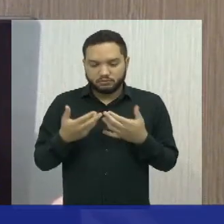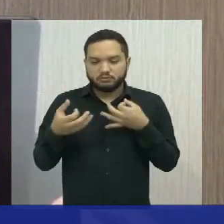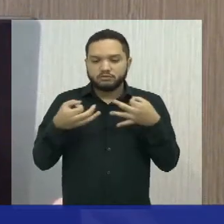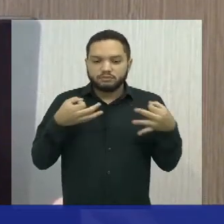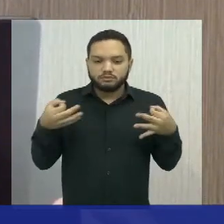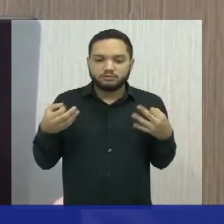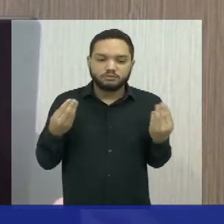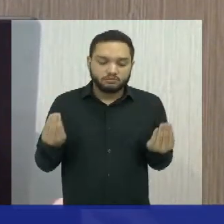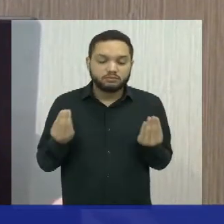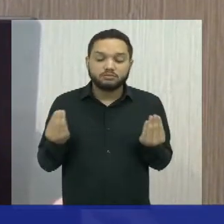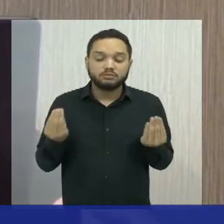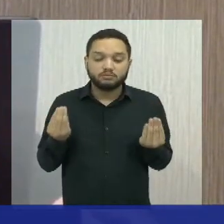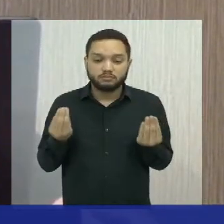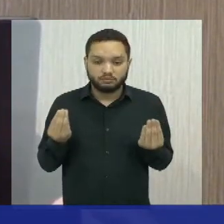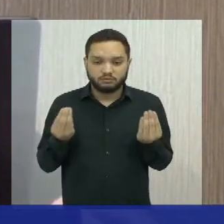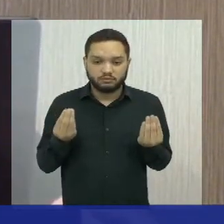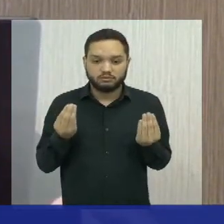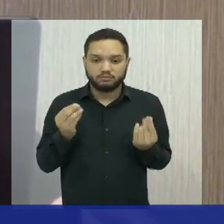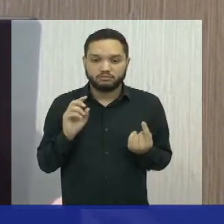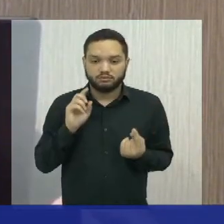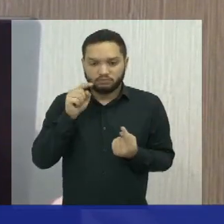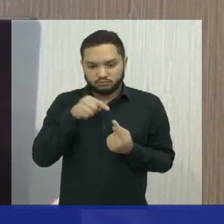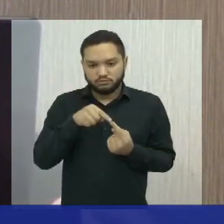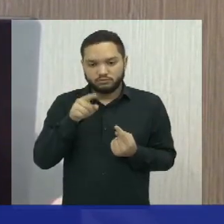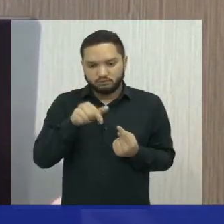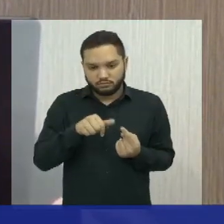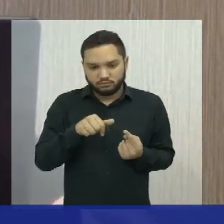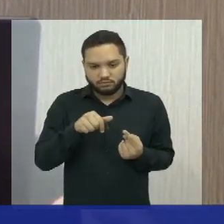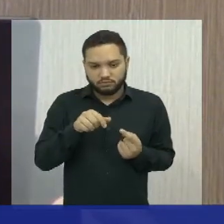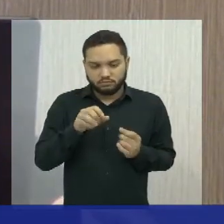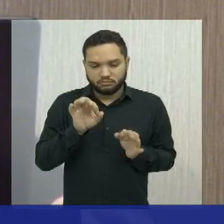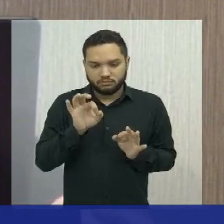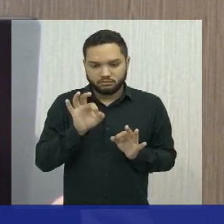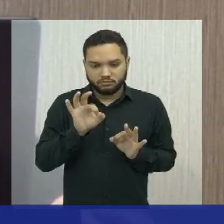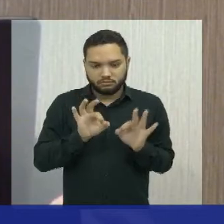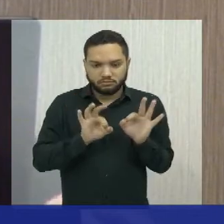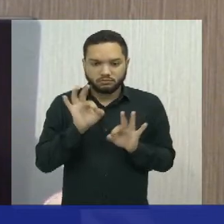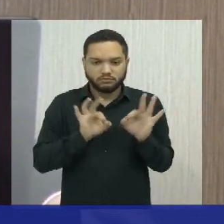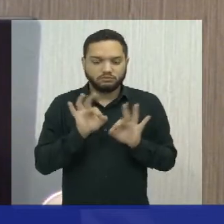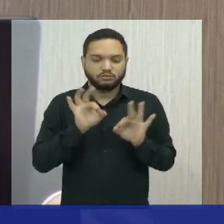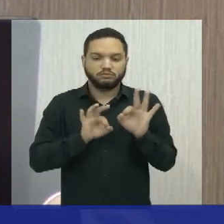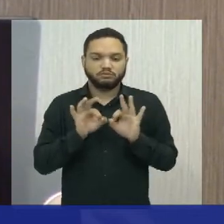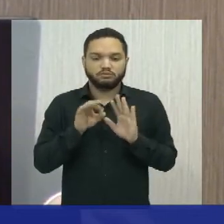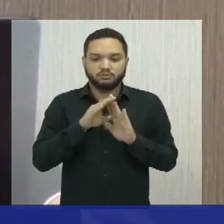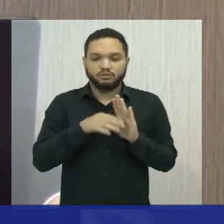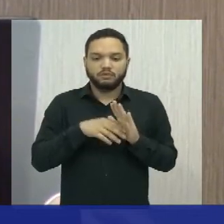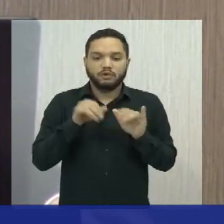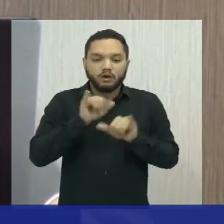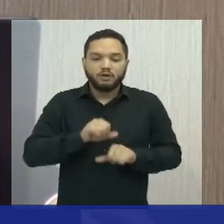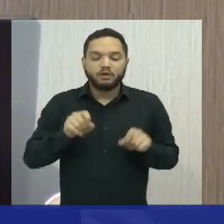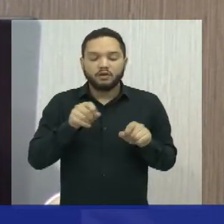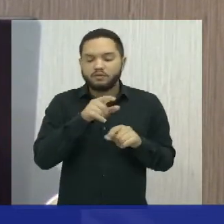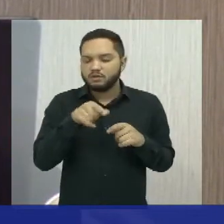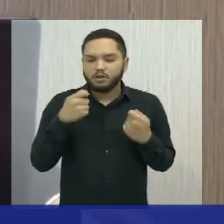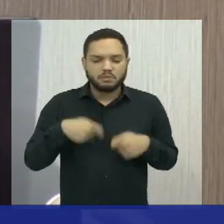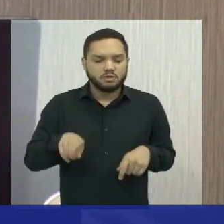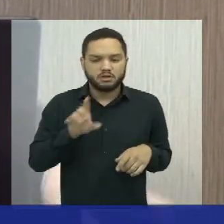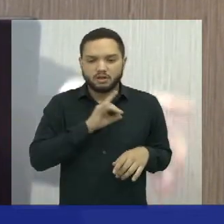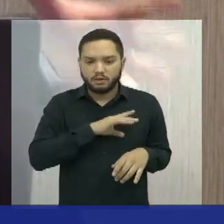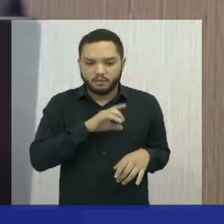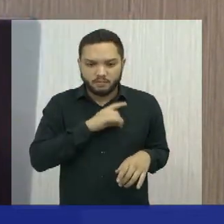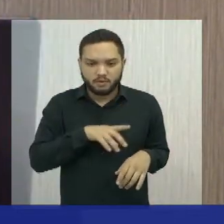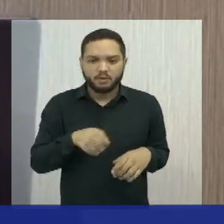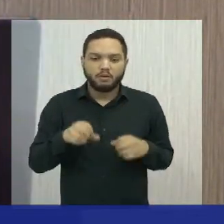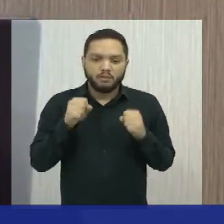construção, essa audiência, é para fazer a construção. Para que não tenham medo, para que vocês não tenham medo de dizer, olha,